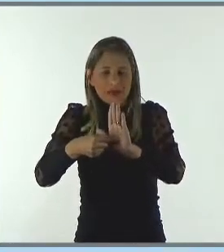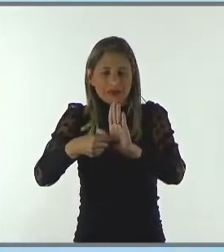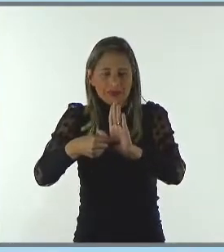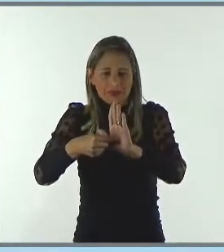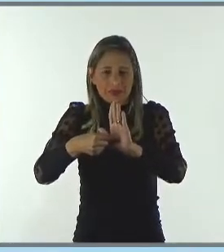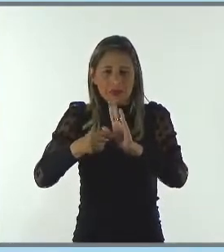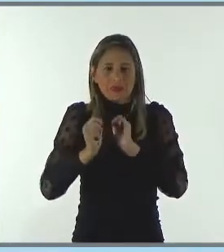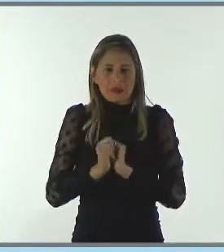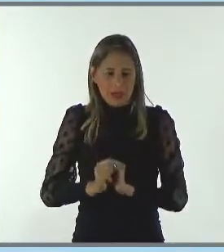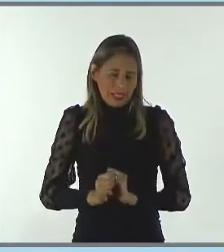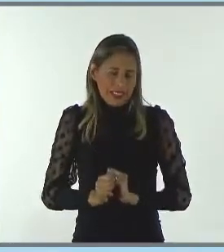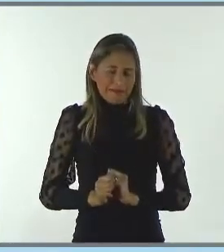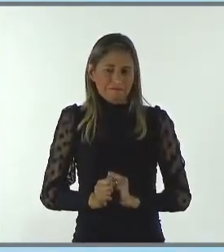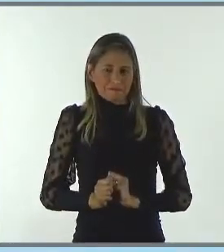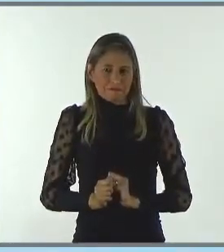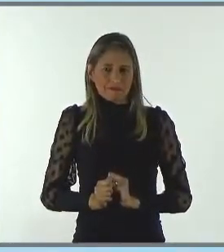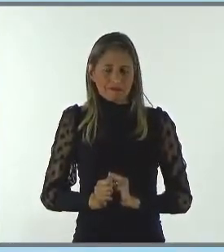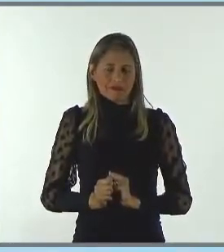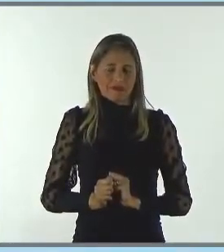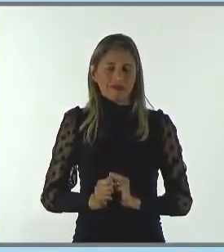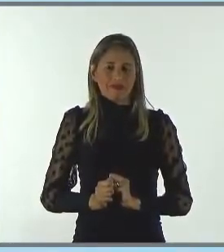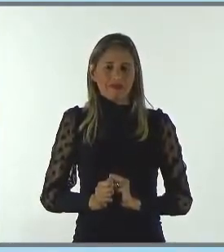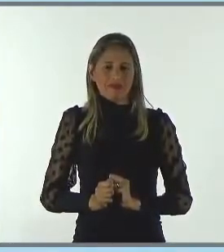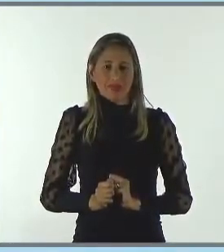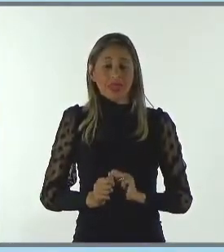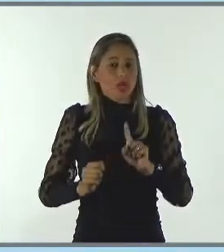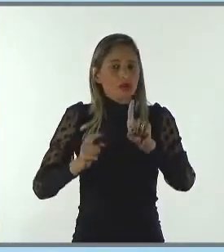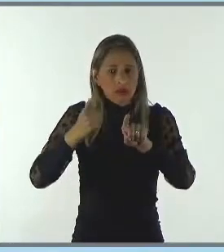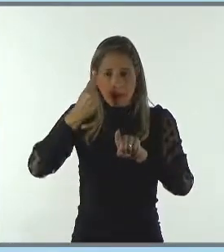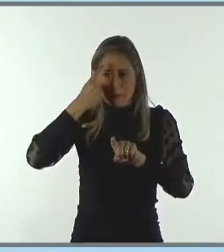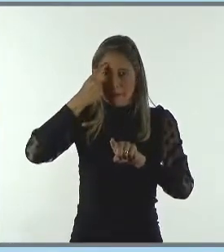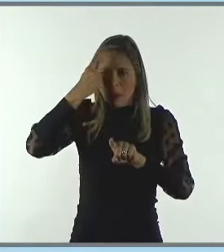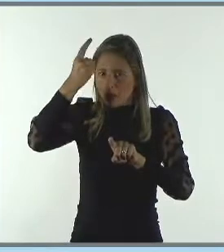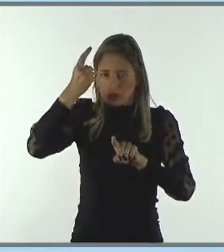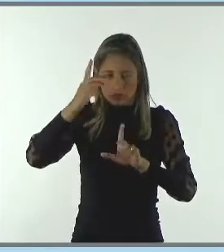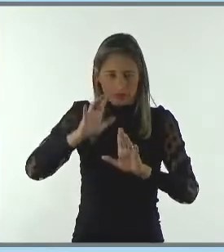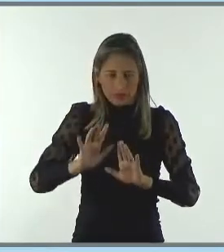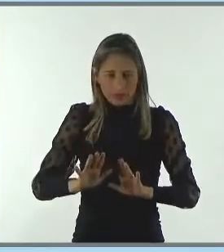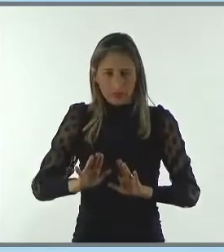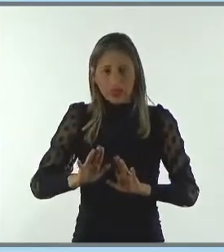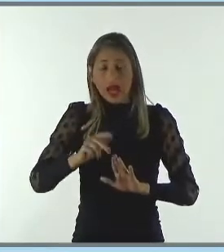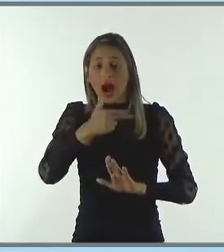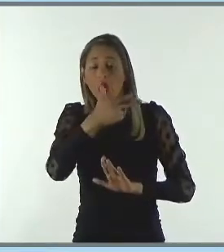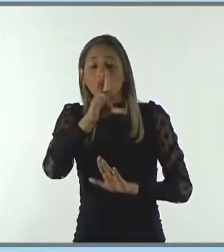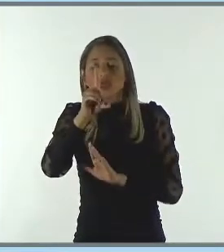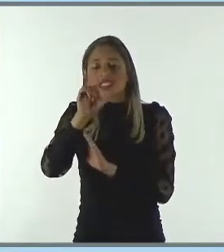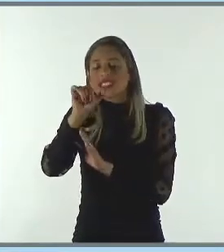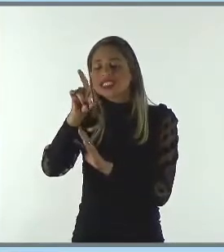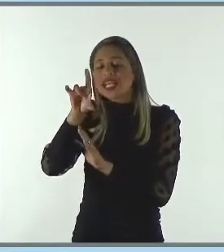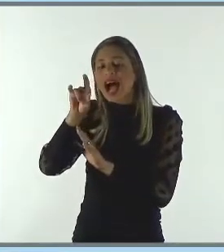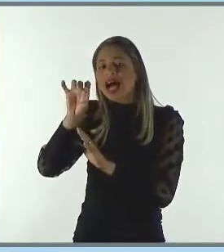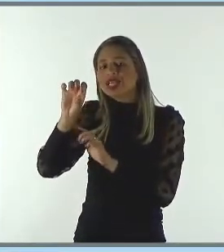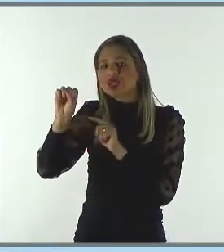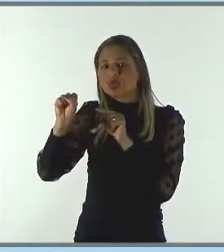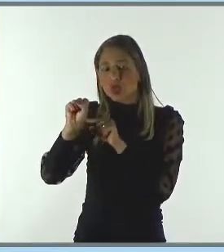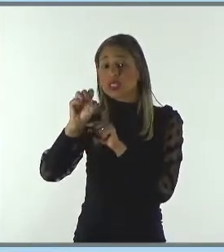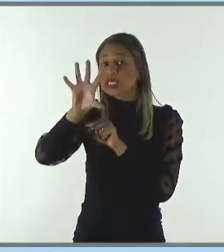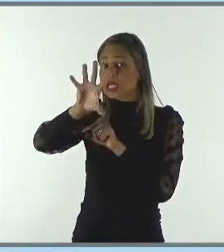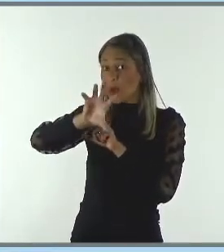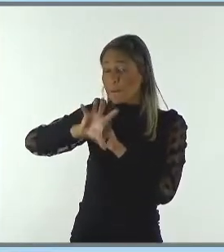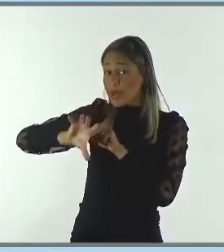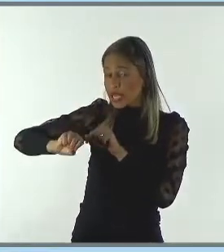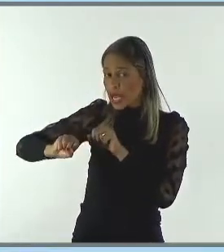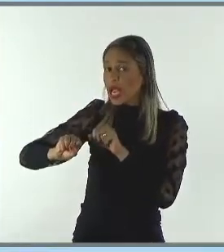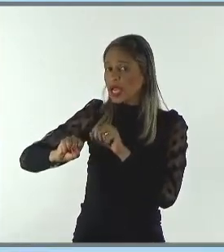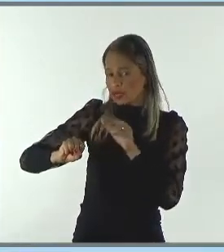que não é uma invenção, uma criação pessoal. São alguns dados que eu recolhi ao longo aí do tempo